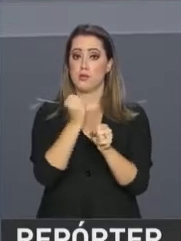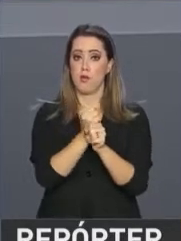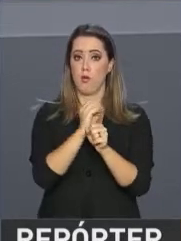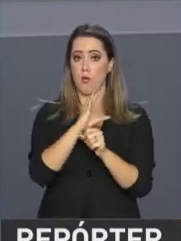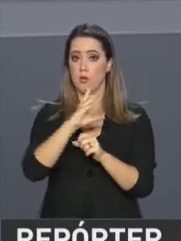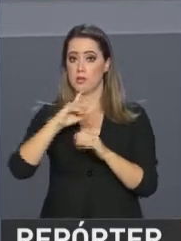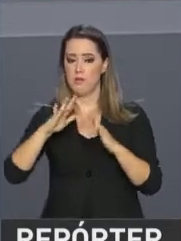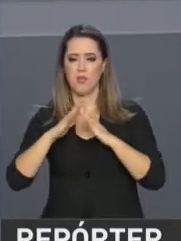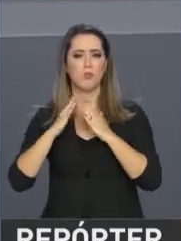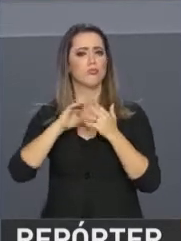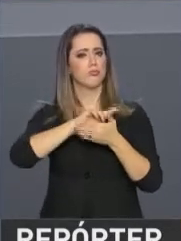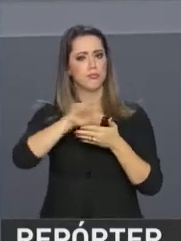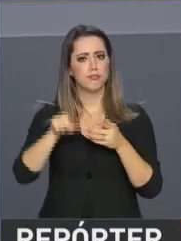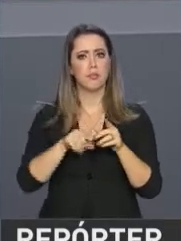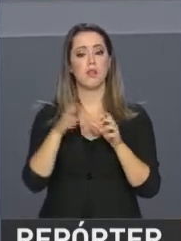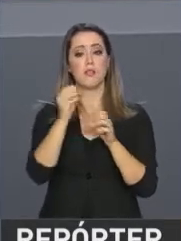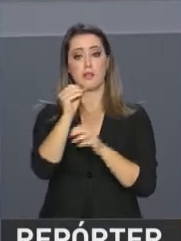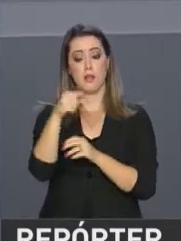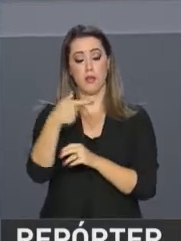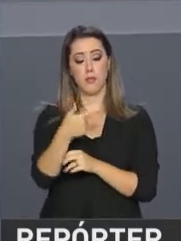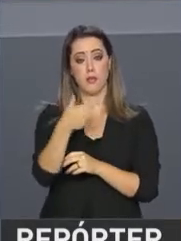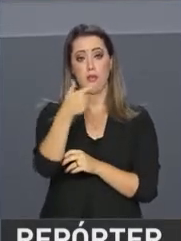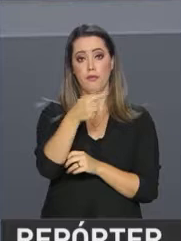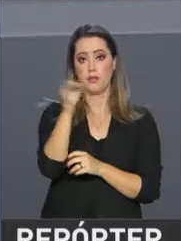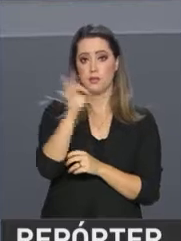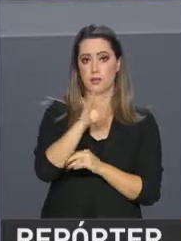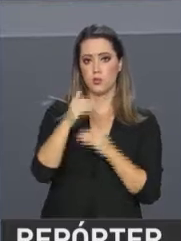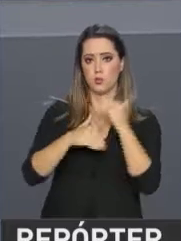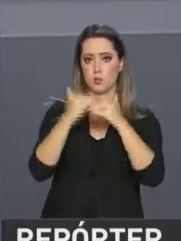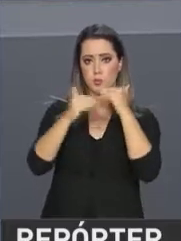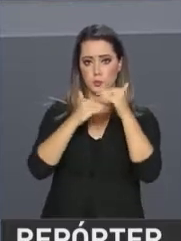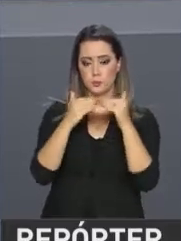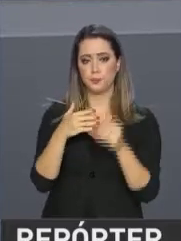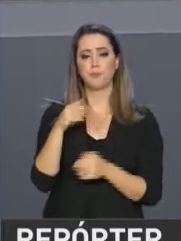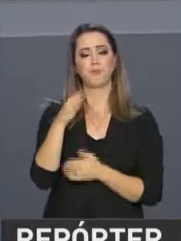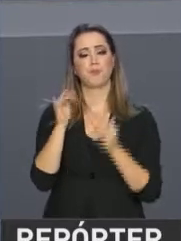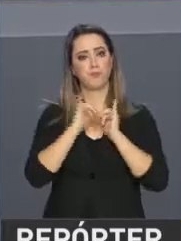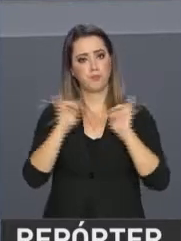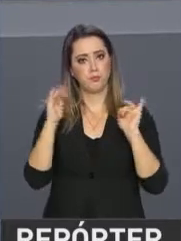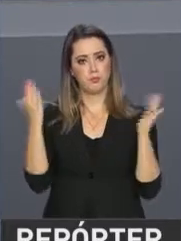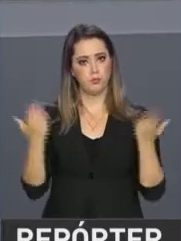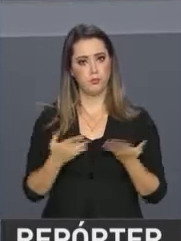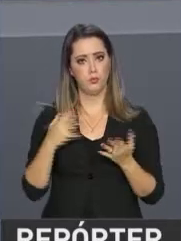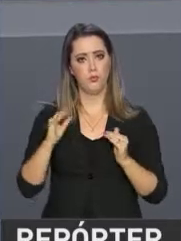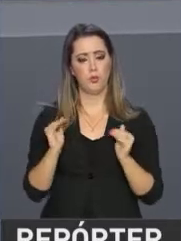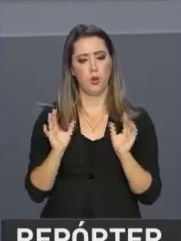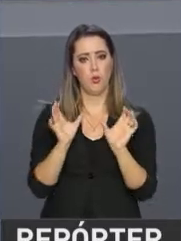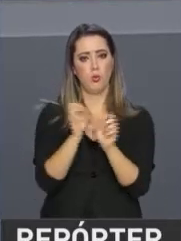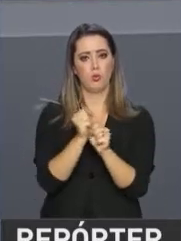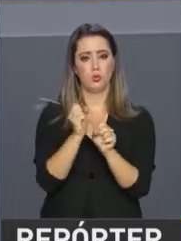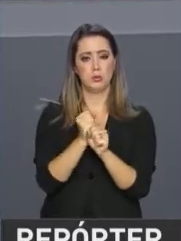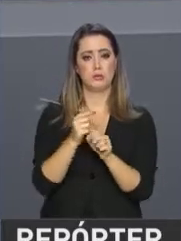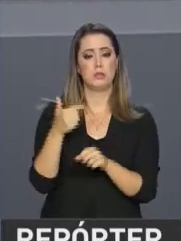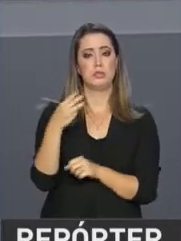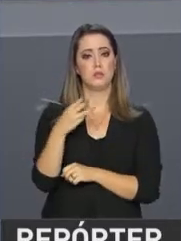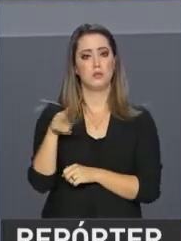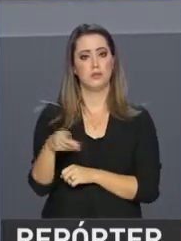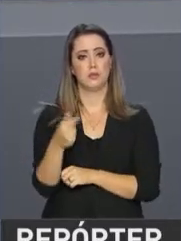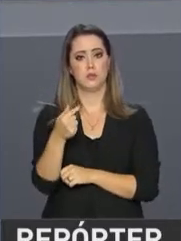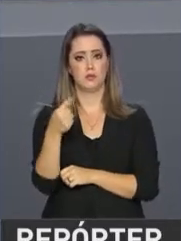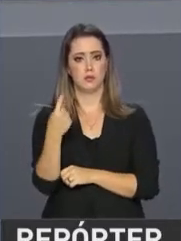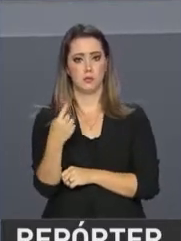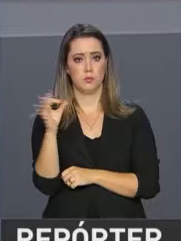0,27 por cento em janeiro os números foram divulgados hoje pelo ibge a alta acumulada em 12 meses chegou a